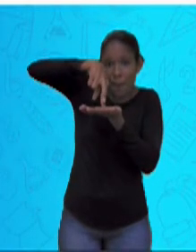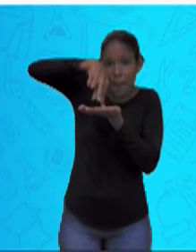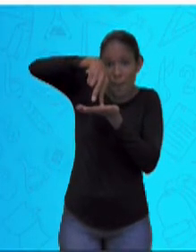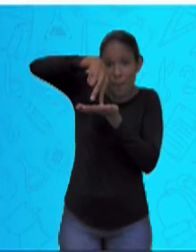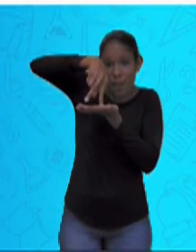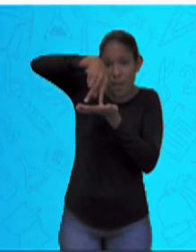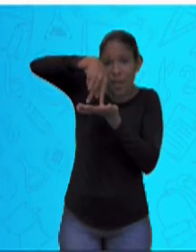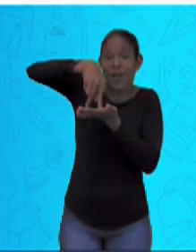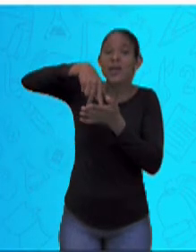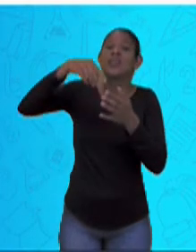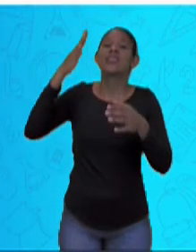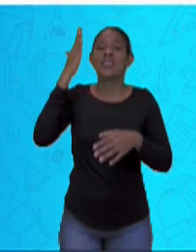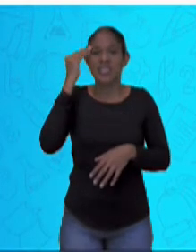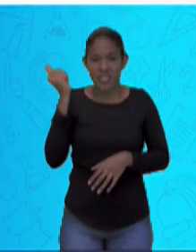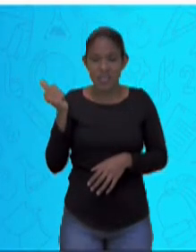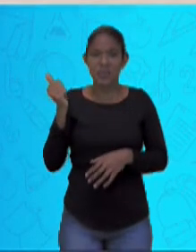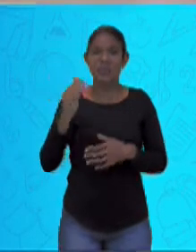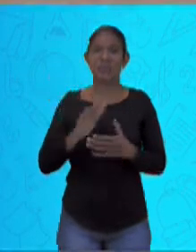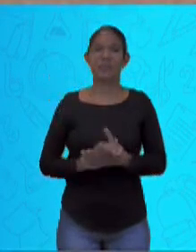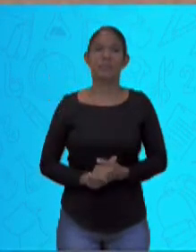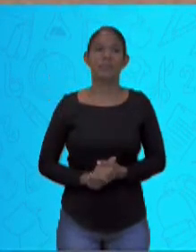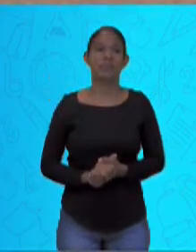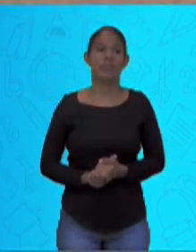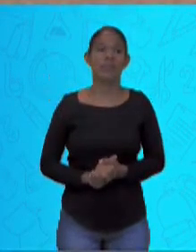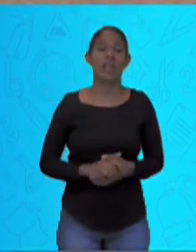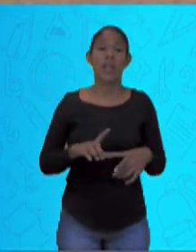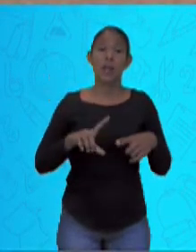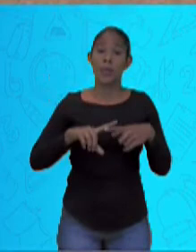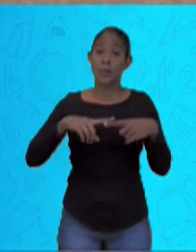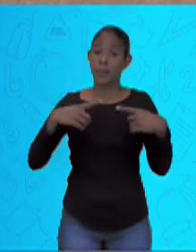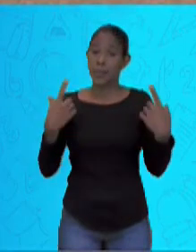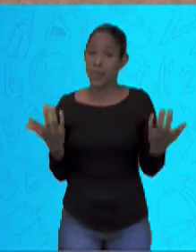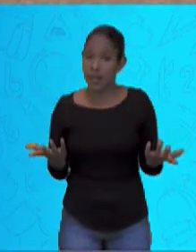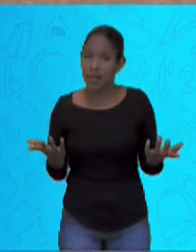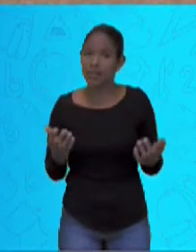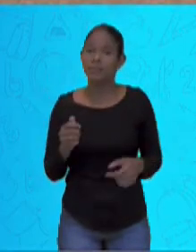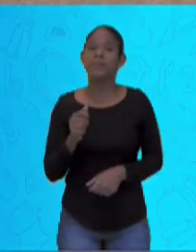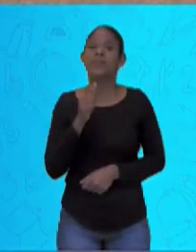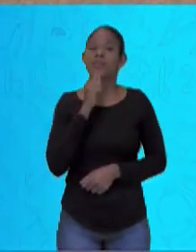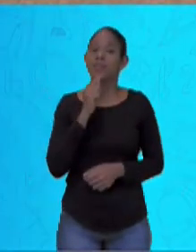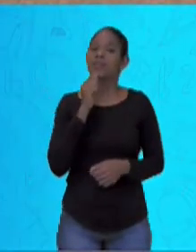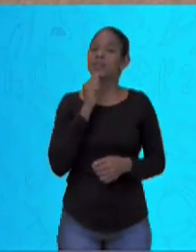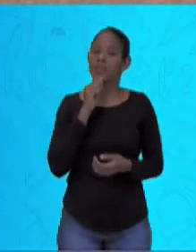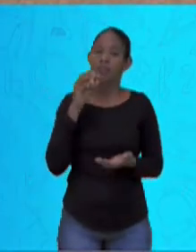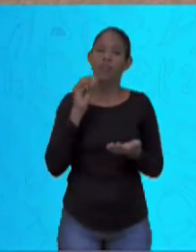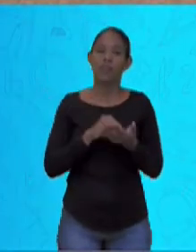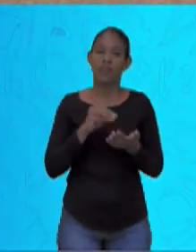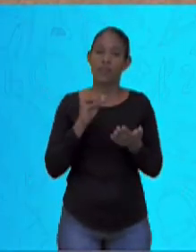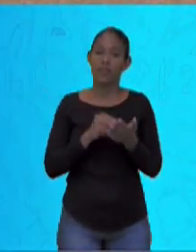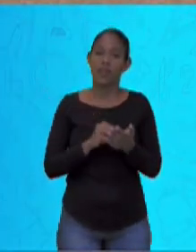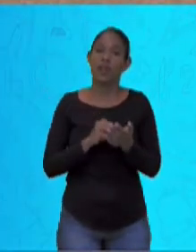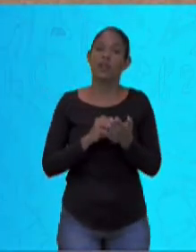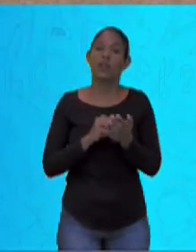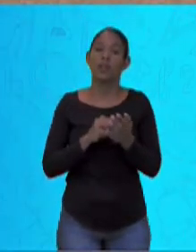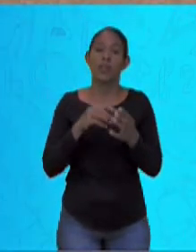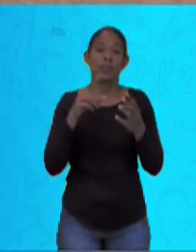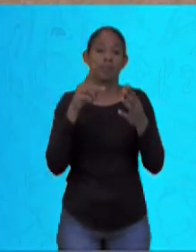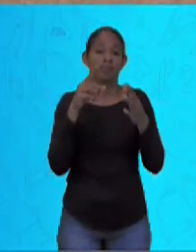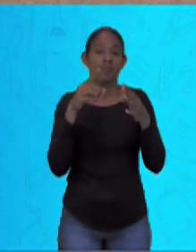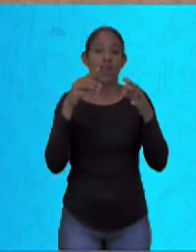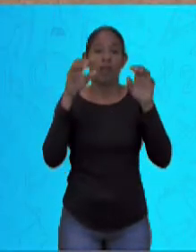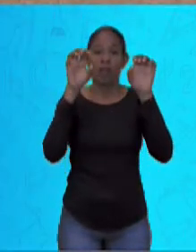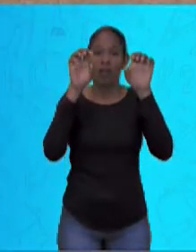De Cecília Meirelles. Mas ainda falta um outro elemento, do qual não podemos nos